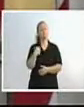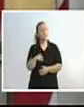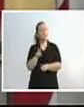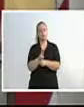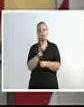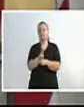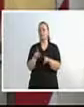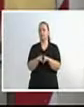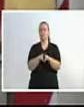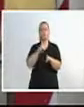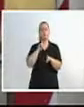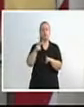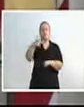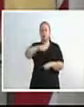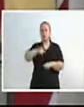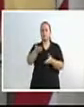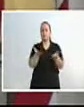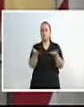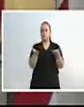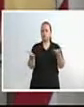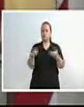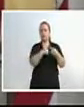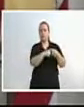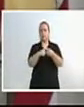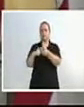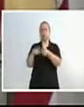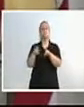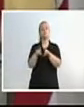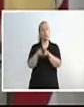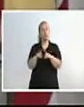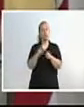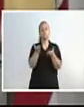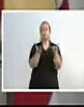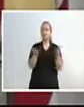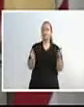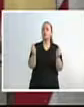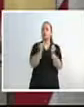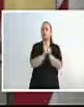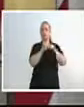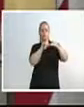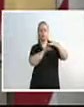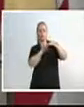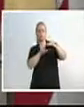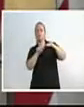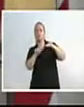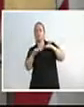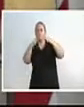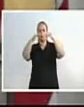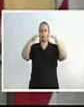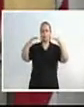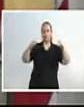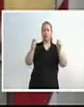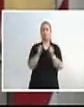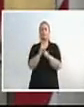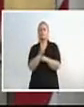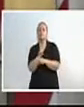licitado um novo serviço de guincho que também seja licitado um estacionamento coberto, para que melhor fiquem